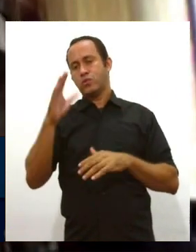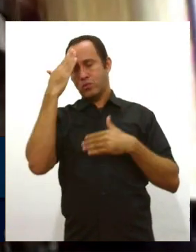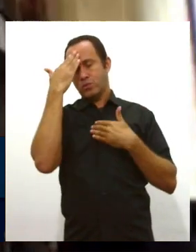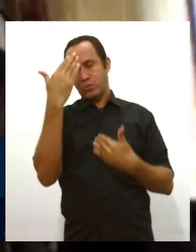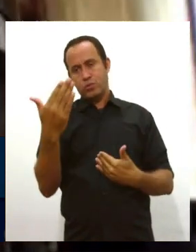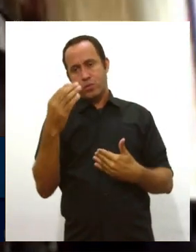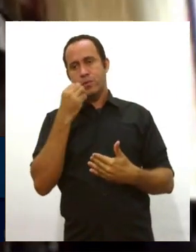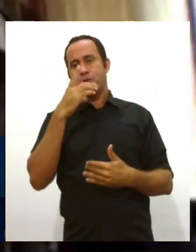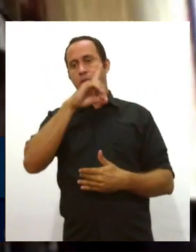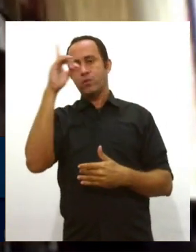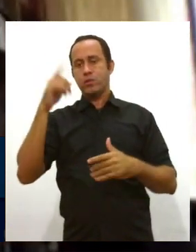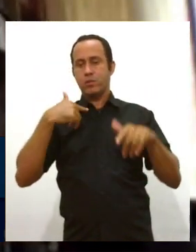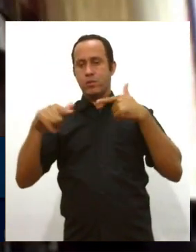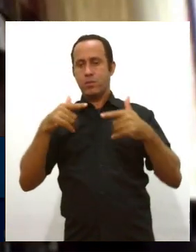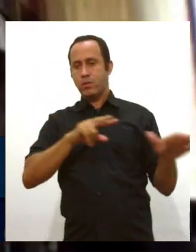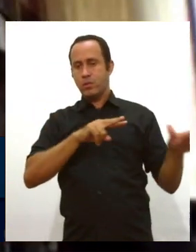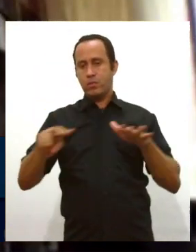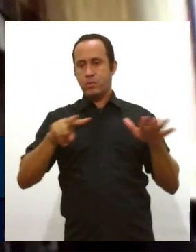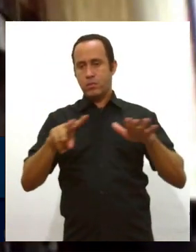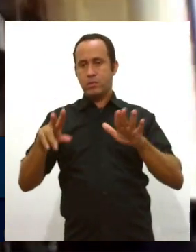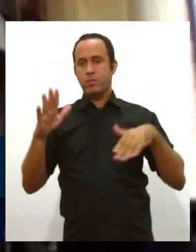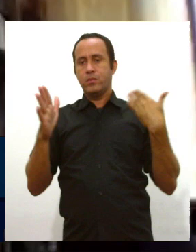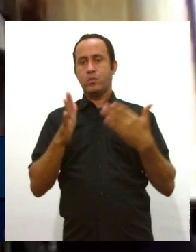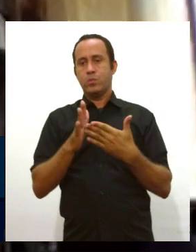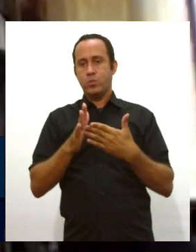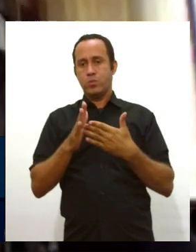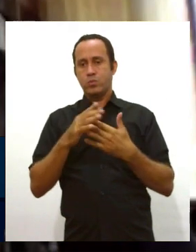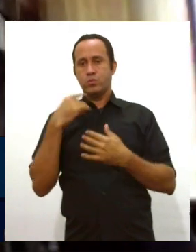obrigado, um bom dia de trabalho, uma boa semana de trabalho para todos nós.